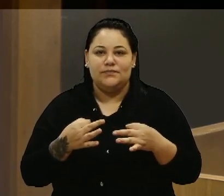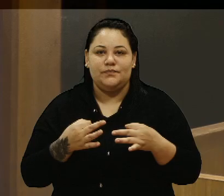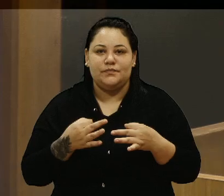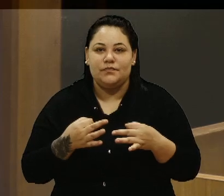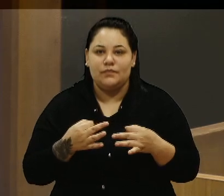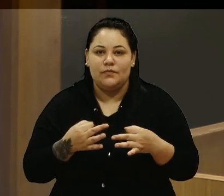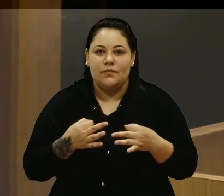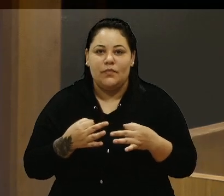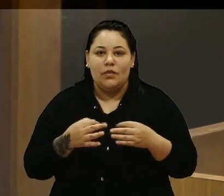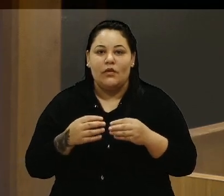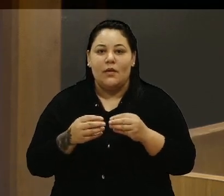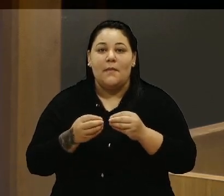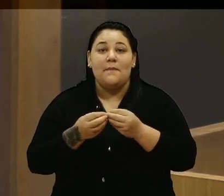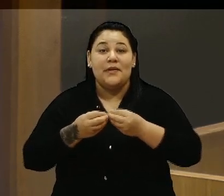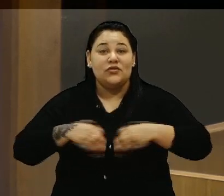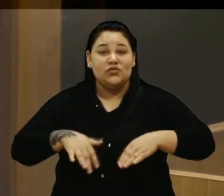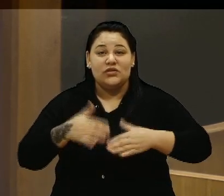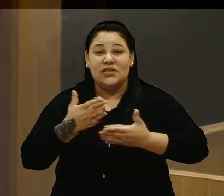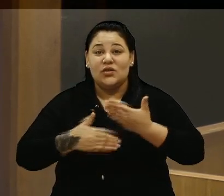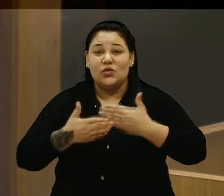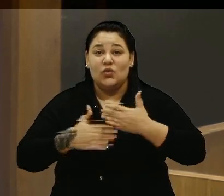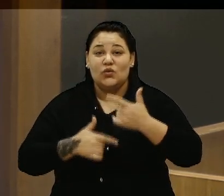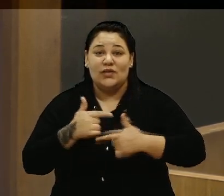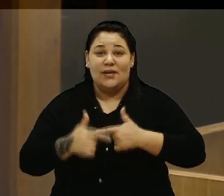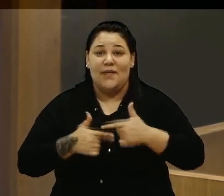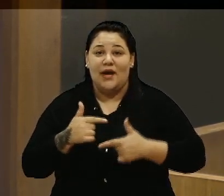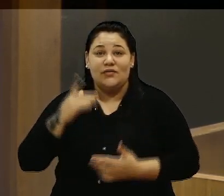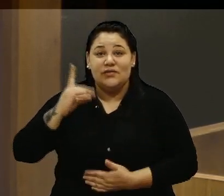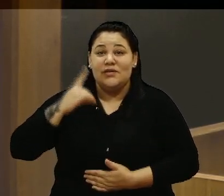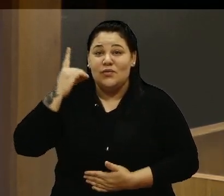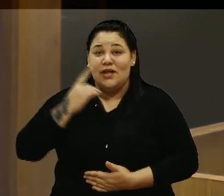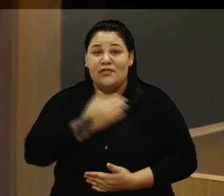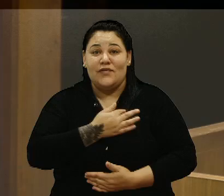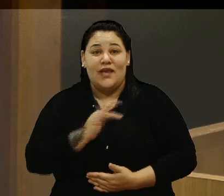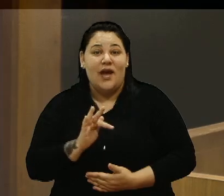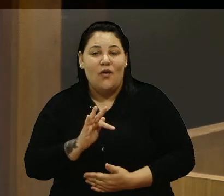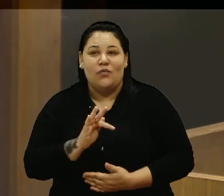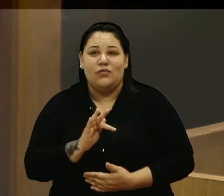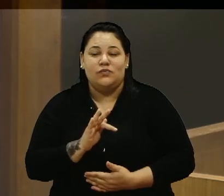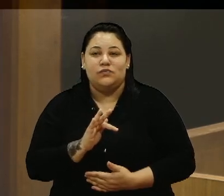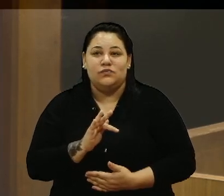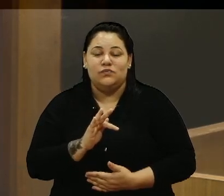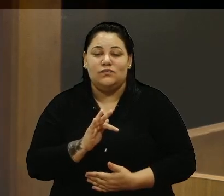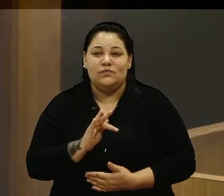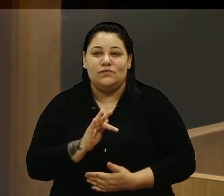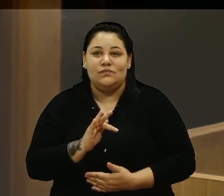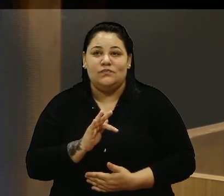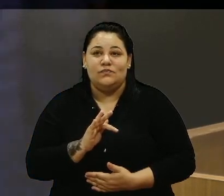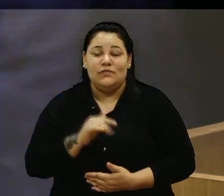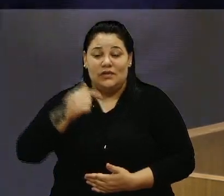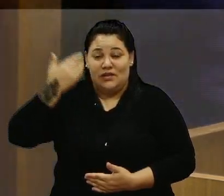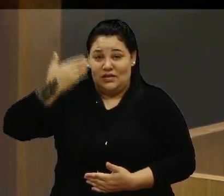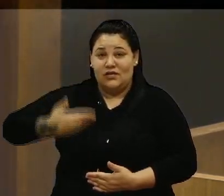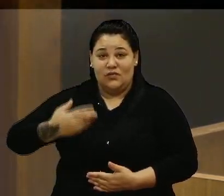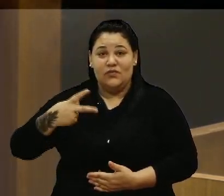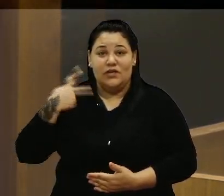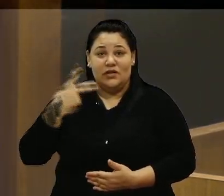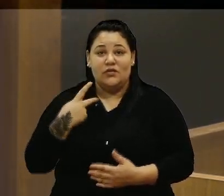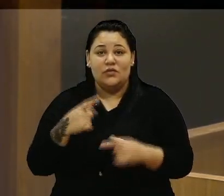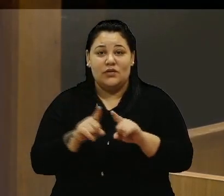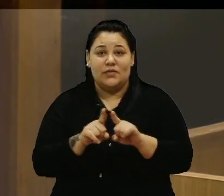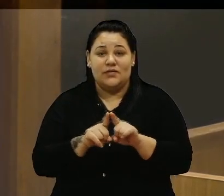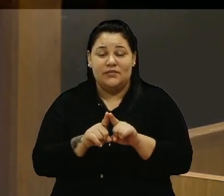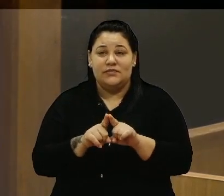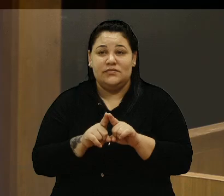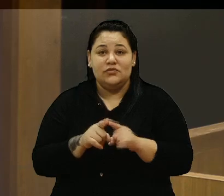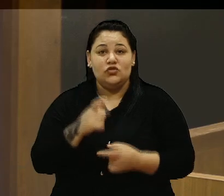o mandato de um deputado federal, de uma deputada federal, que é a Denise Pessoa, deste vereador. Uma parte, vereador.